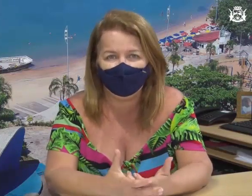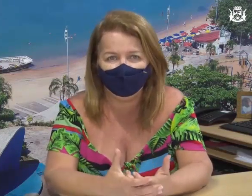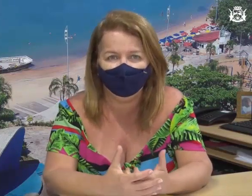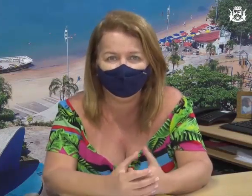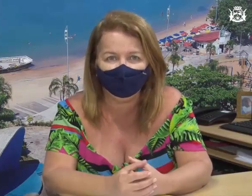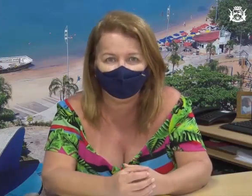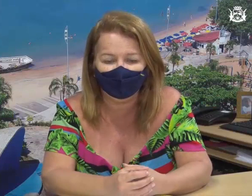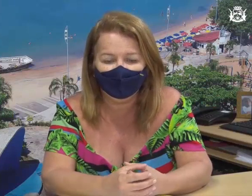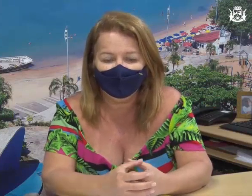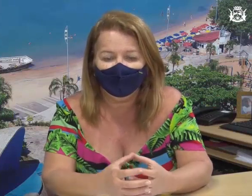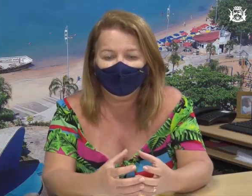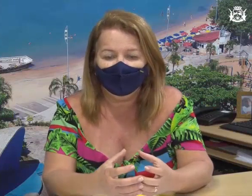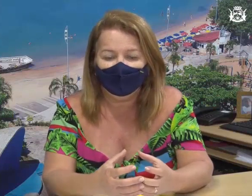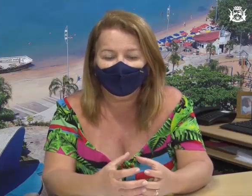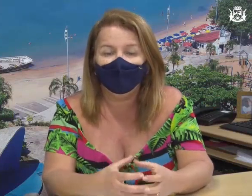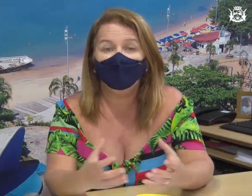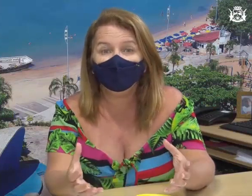mais fácil de entender.